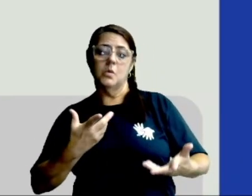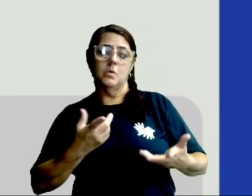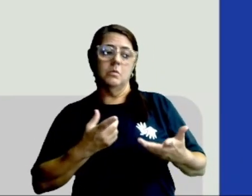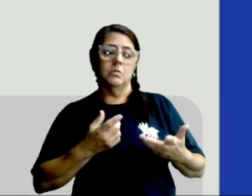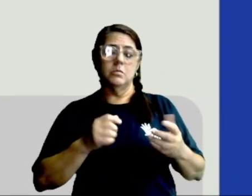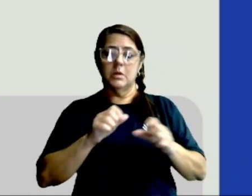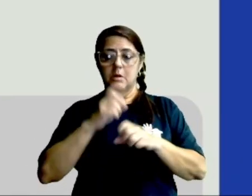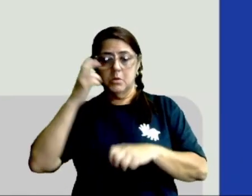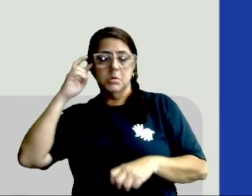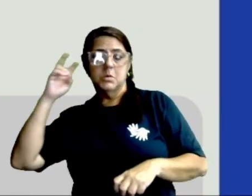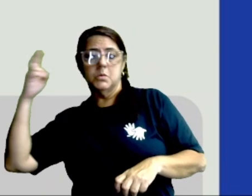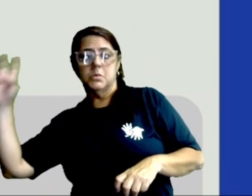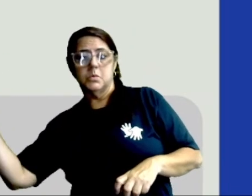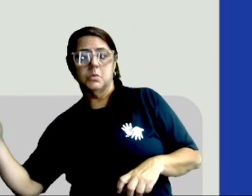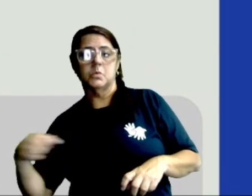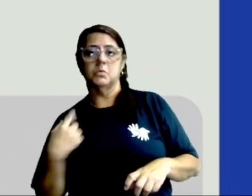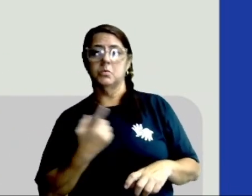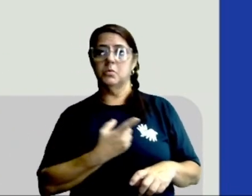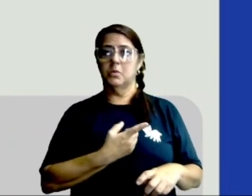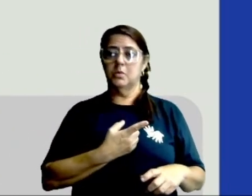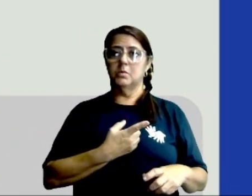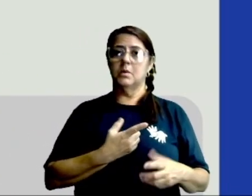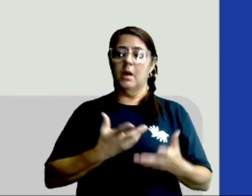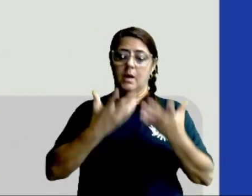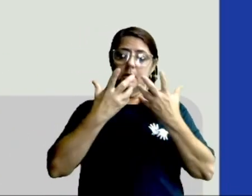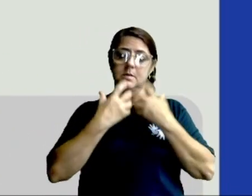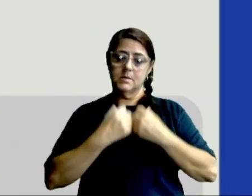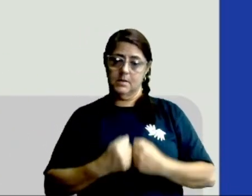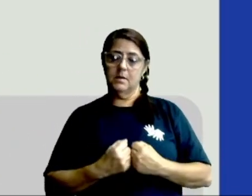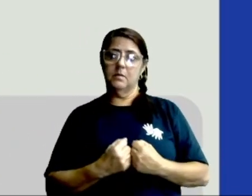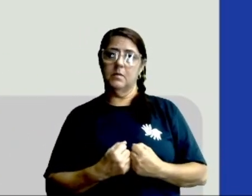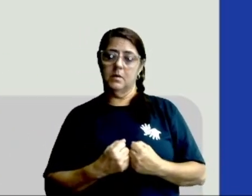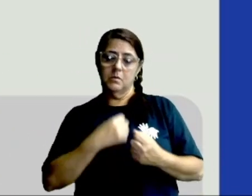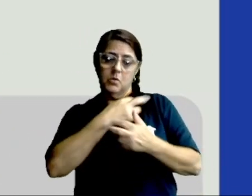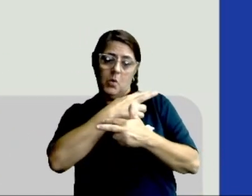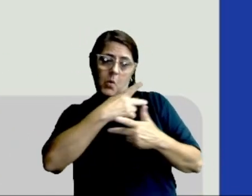nossa cultura, né? Nós estamos muito recebendo